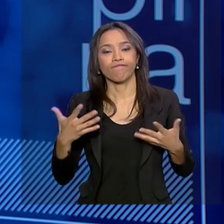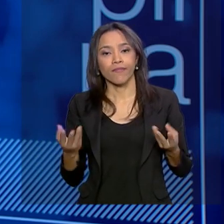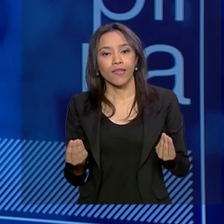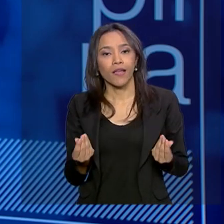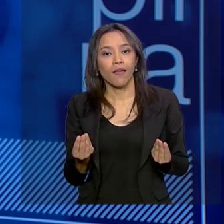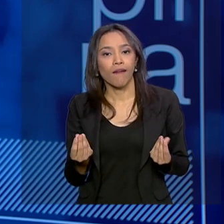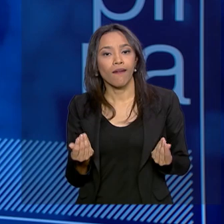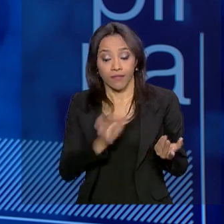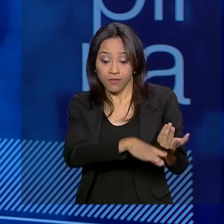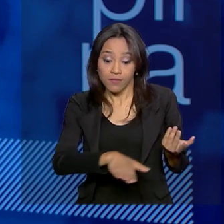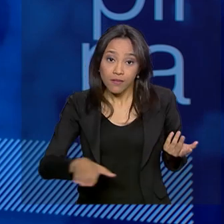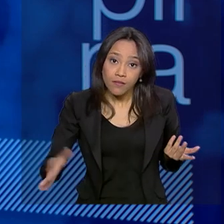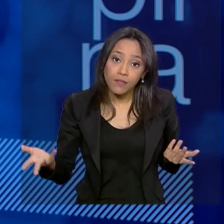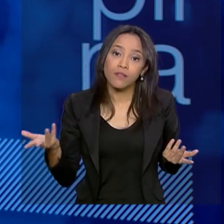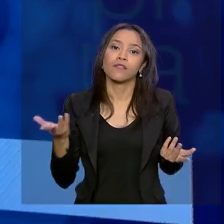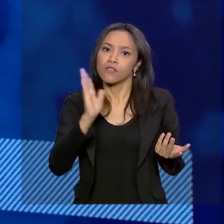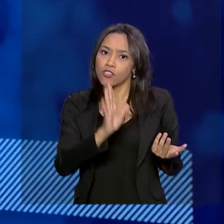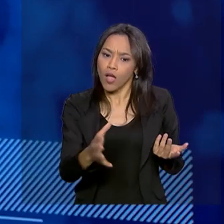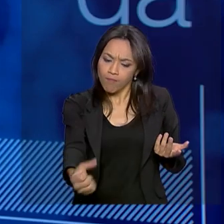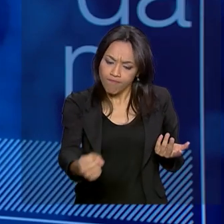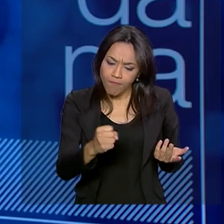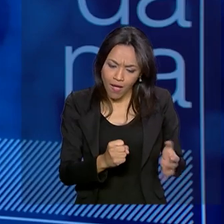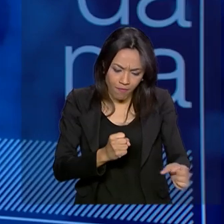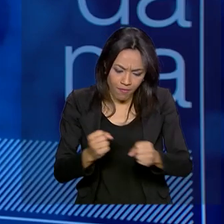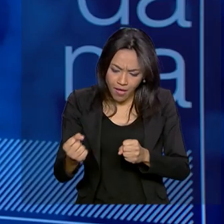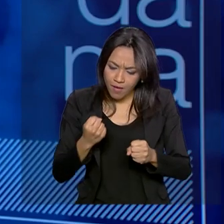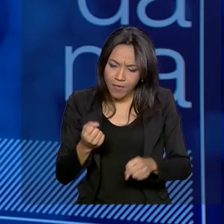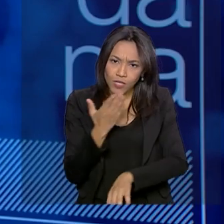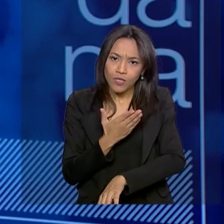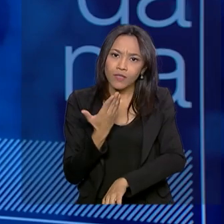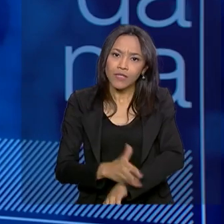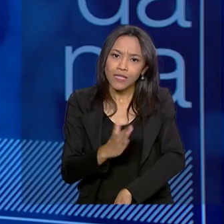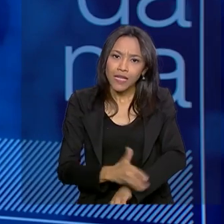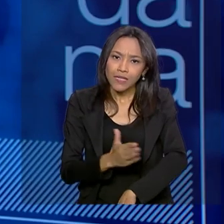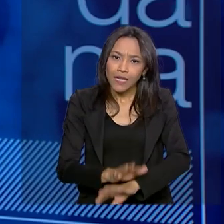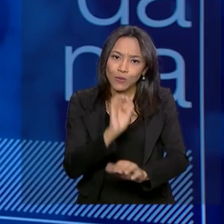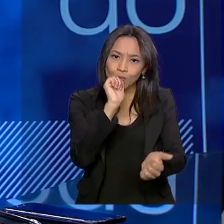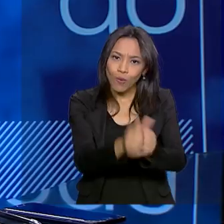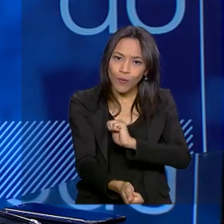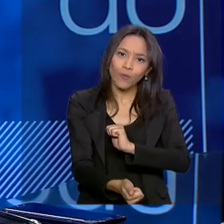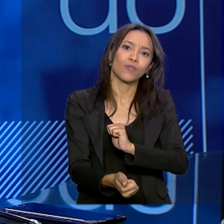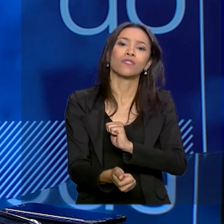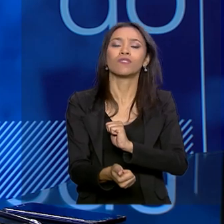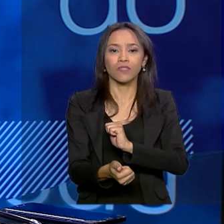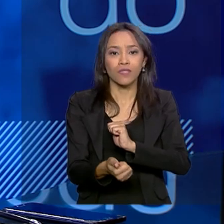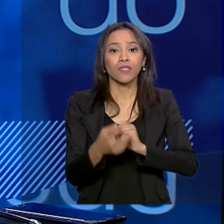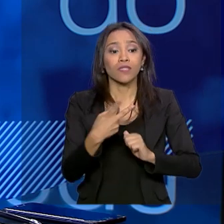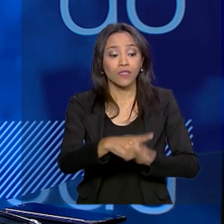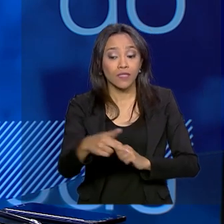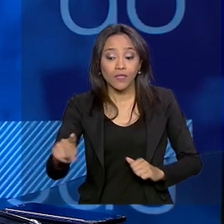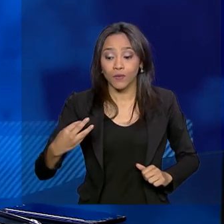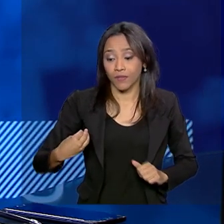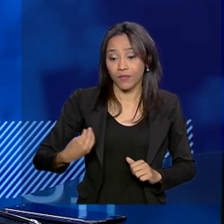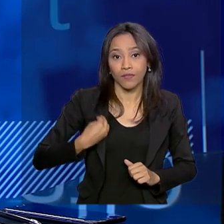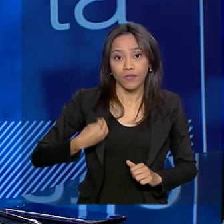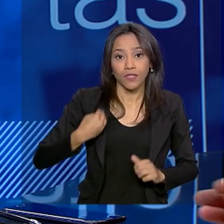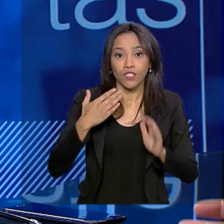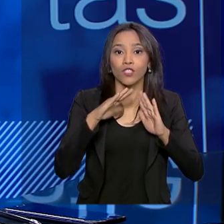das crianças já no esporte, a partir do início da sua vida